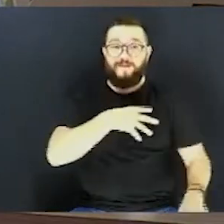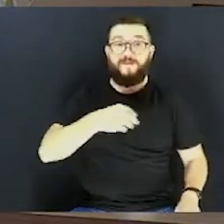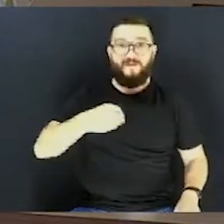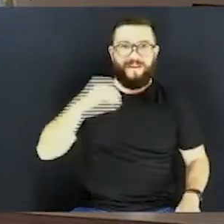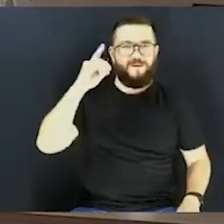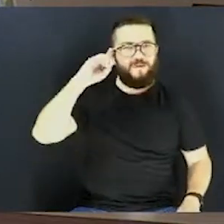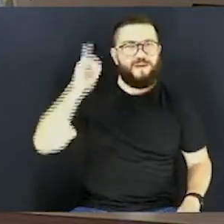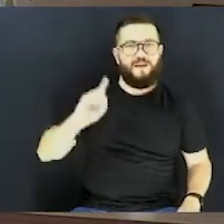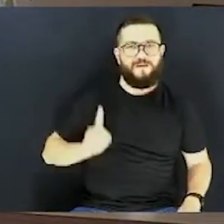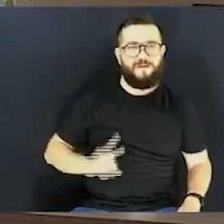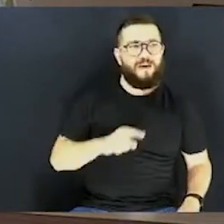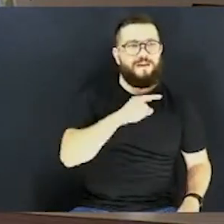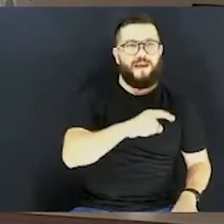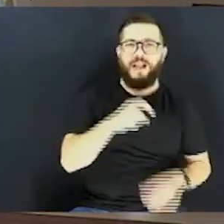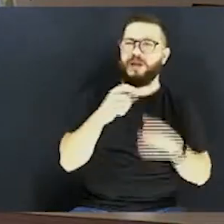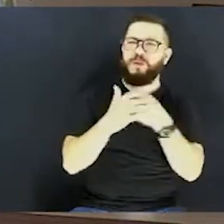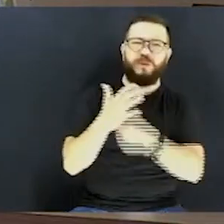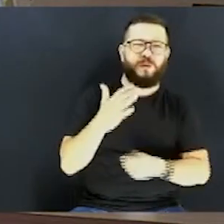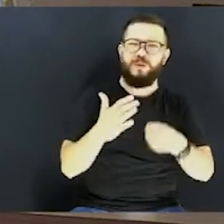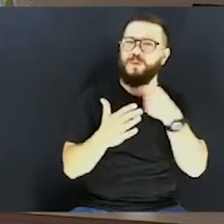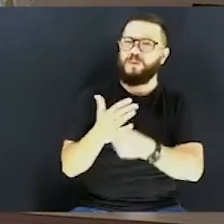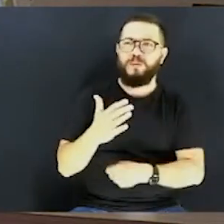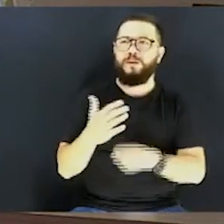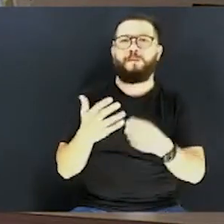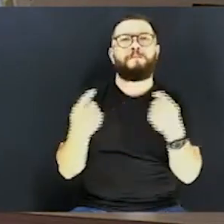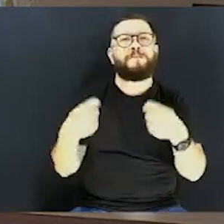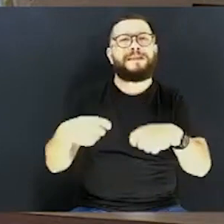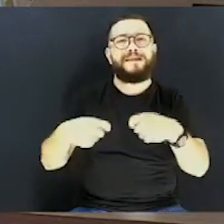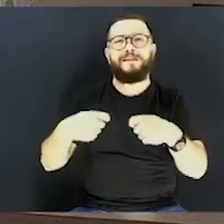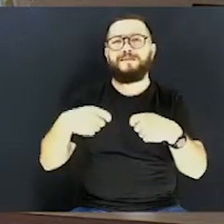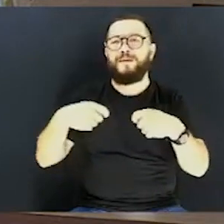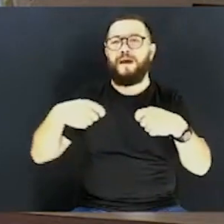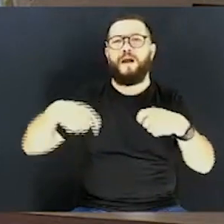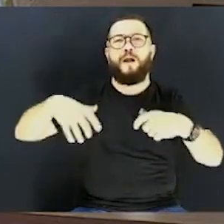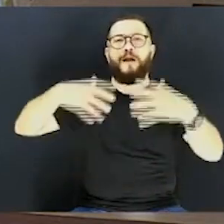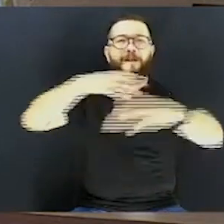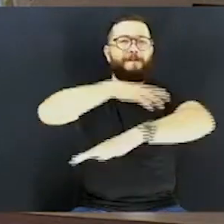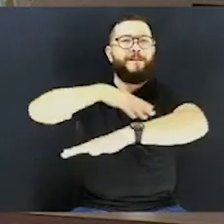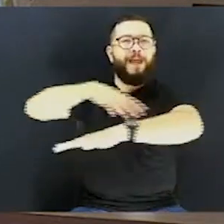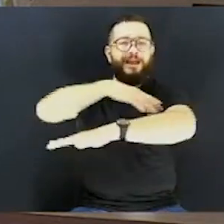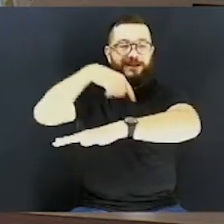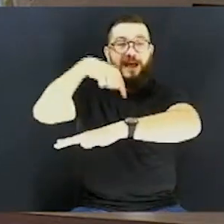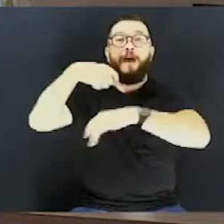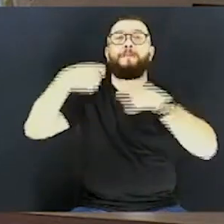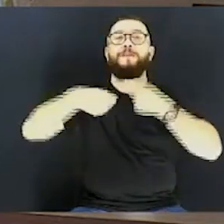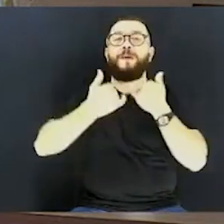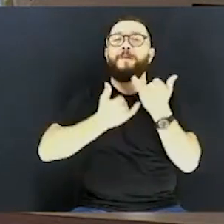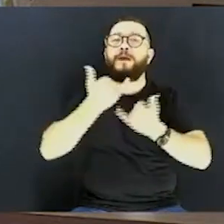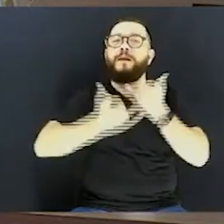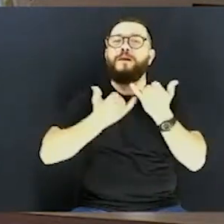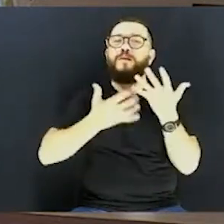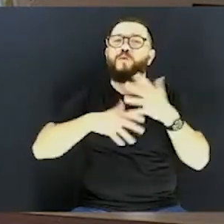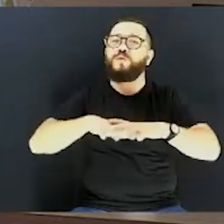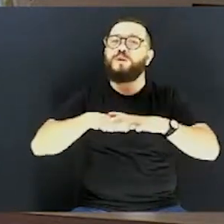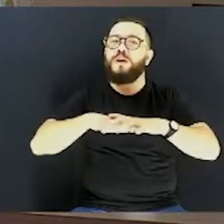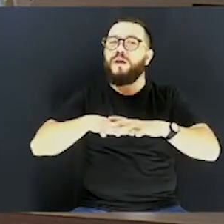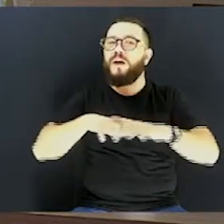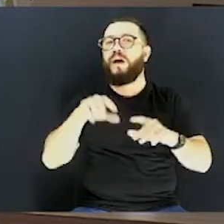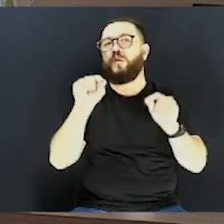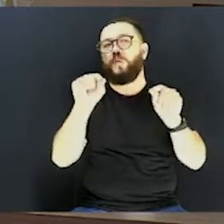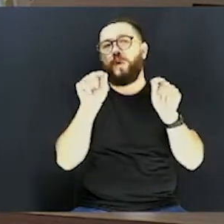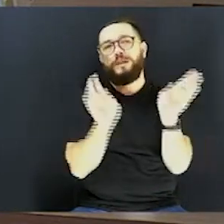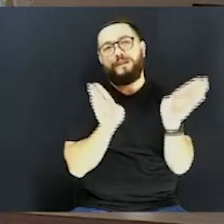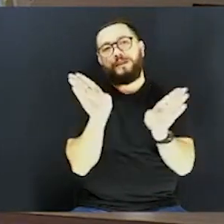número de brinquedos, que são brinquedos inclusivos nos parques da cidade. Quero fazer esse destaque para o eixo número